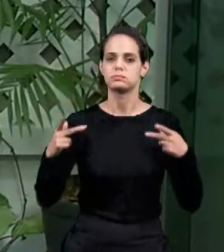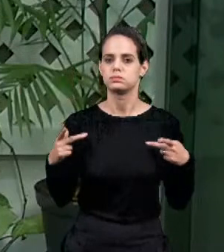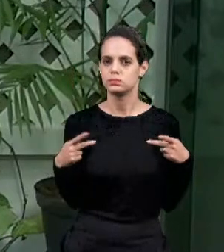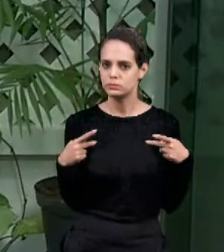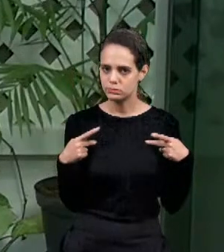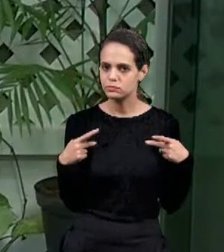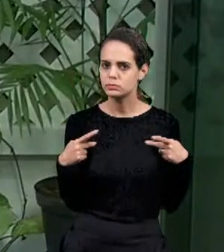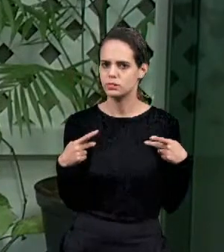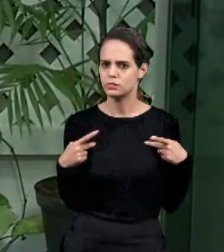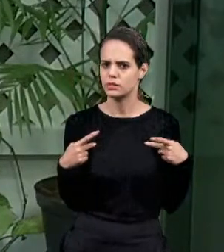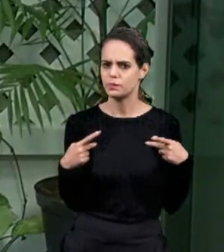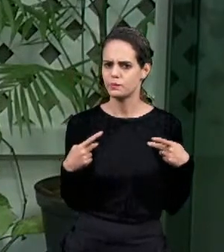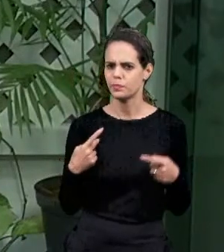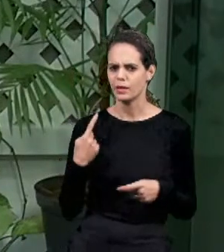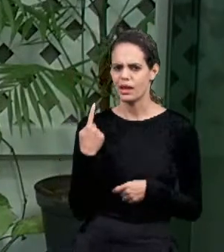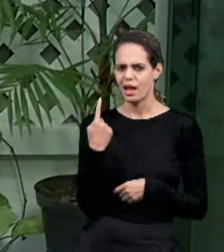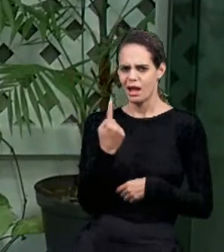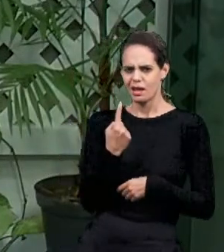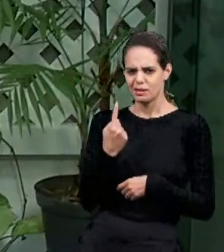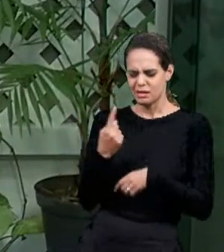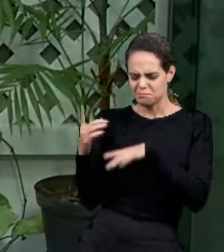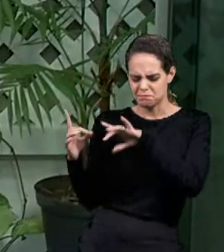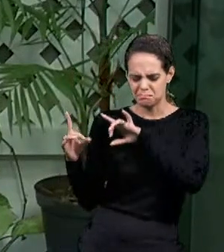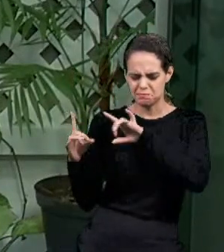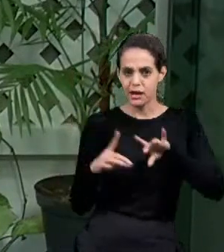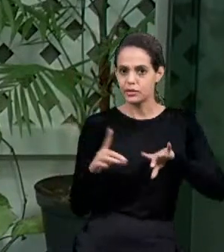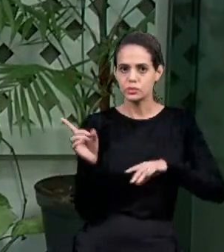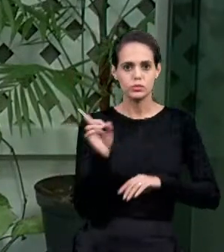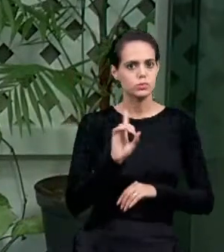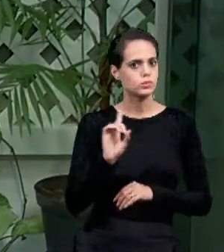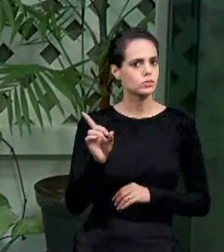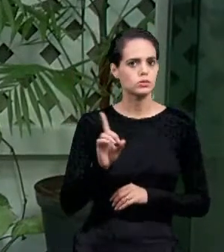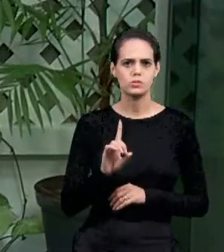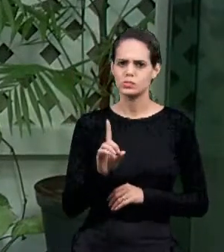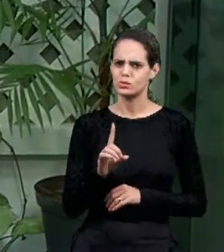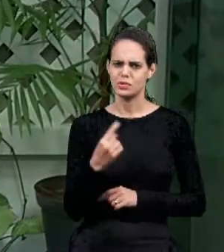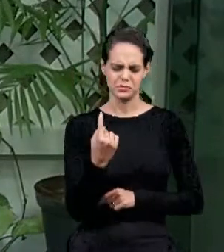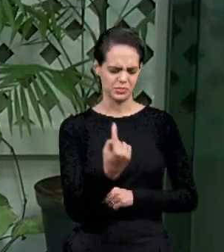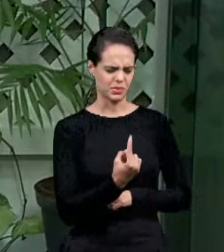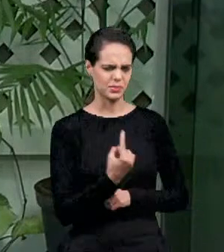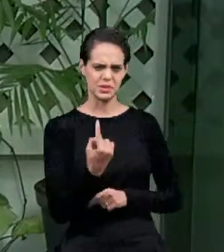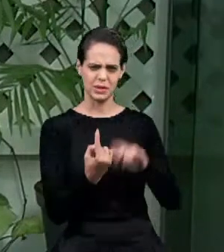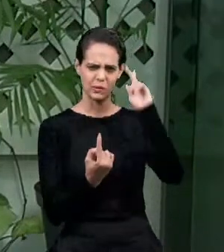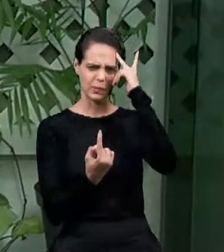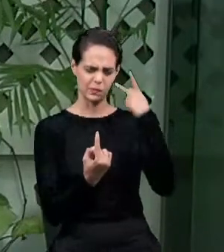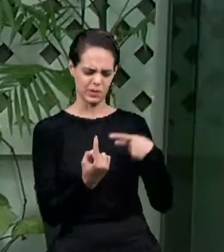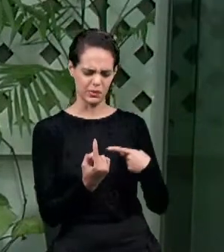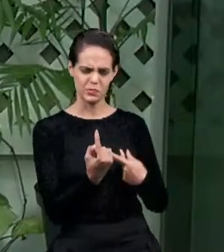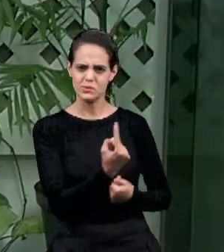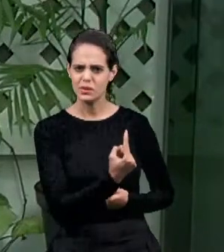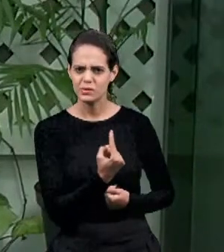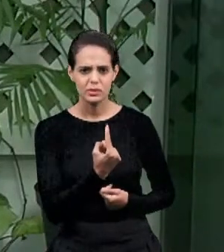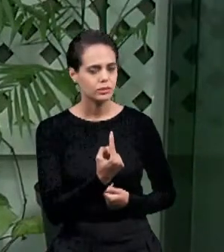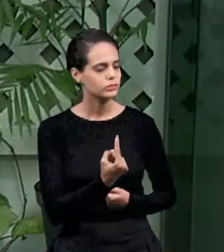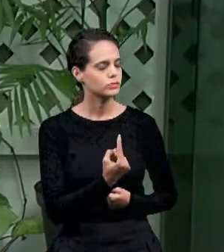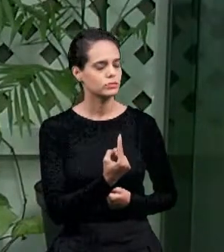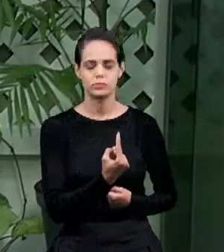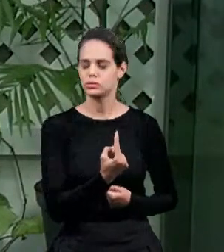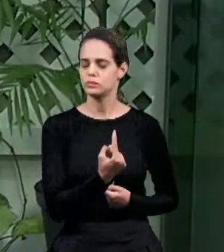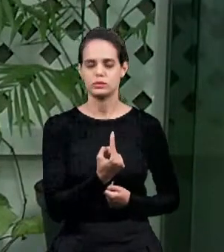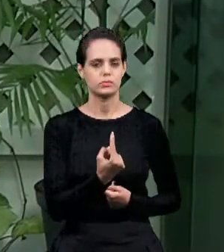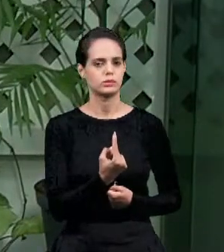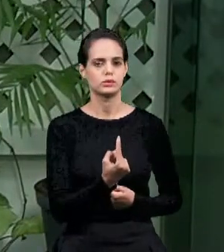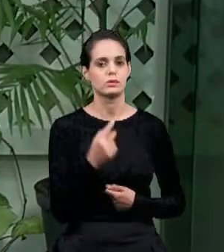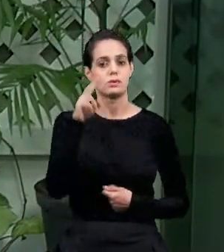si não está abandonado, ele não está à deriva. A história